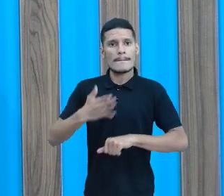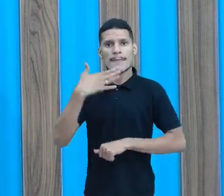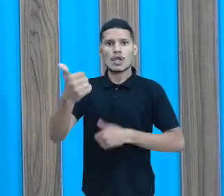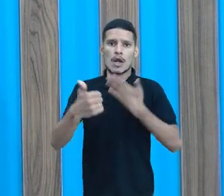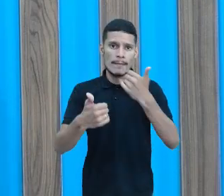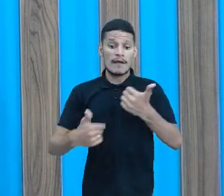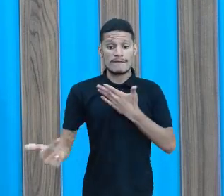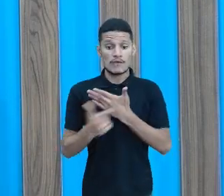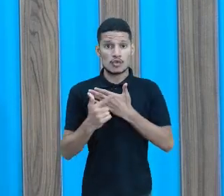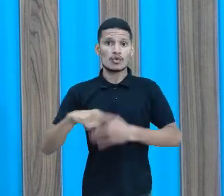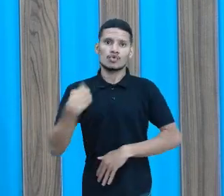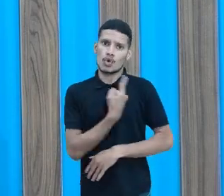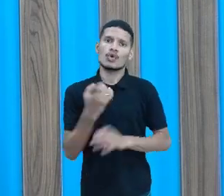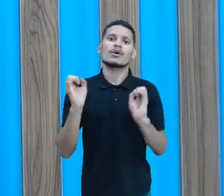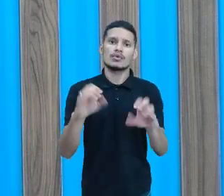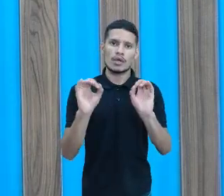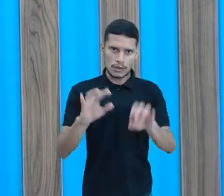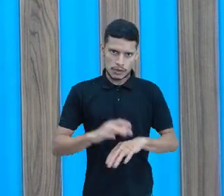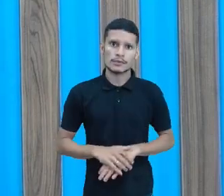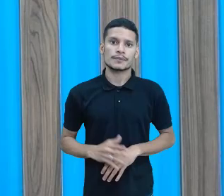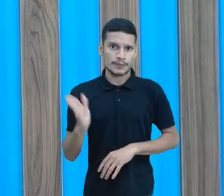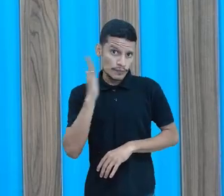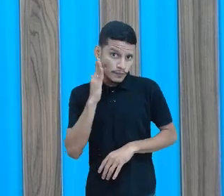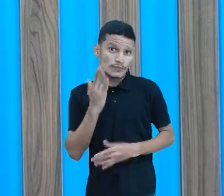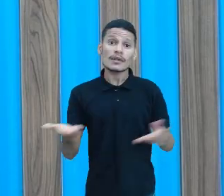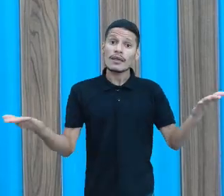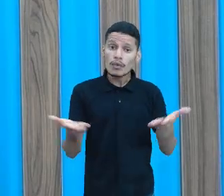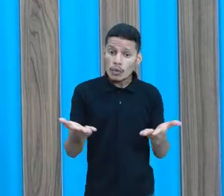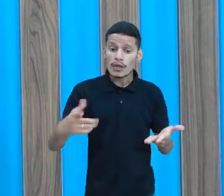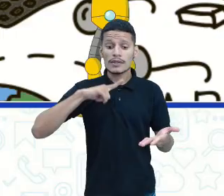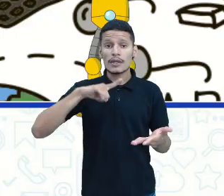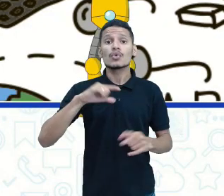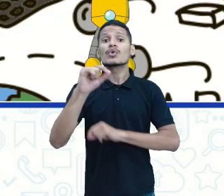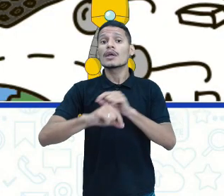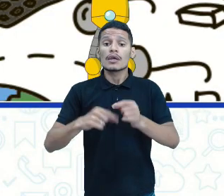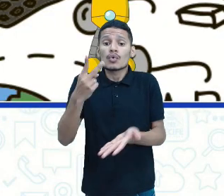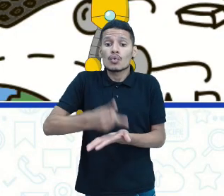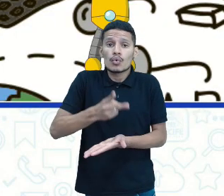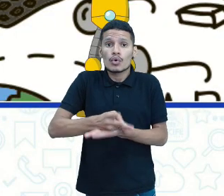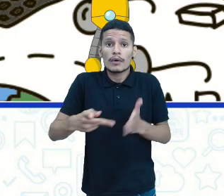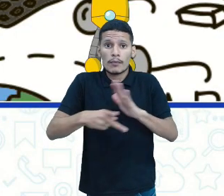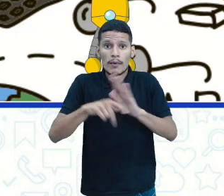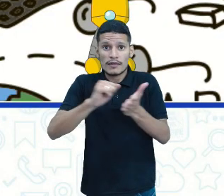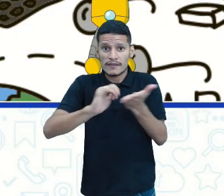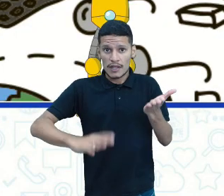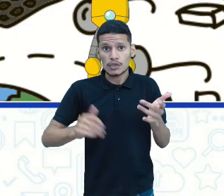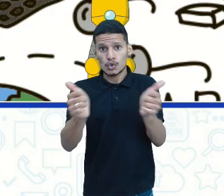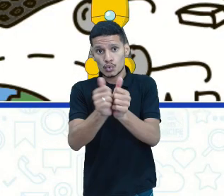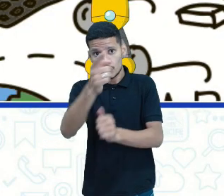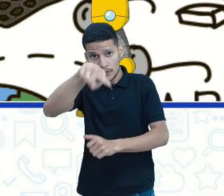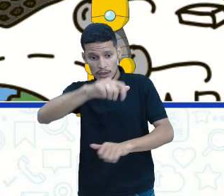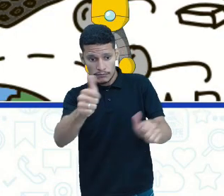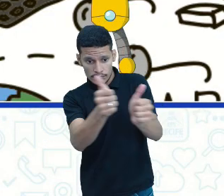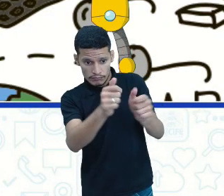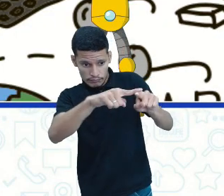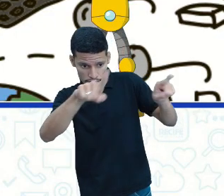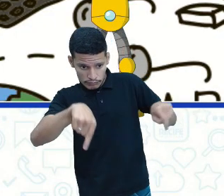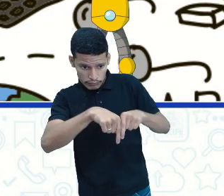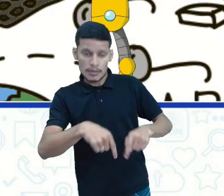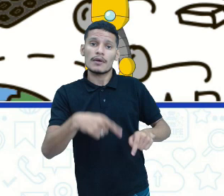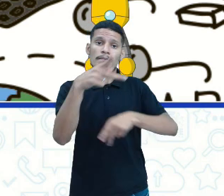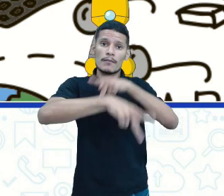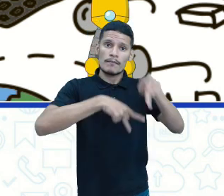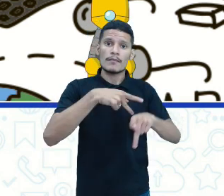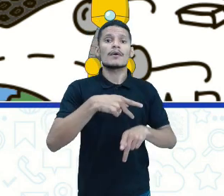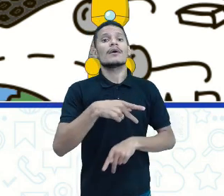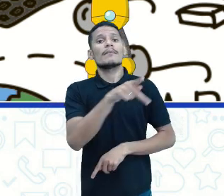papel nosso da educação. E aí, gente, eu vou deixar aqui para vocês, como continuidade dessa atividade, junto com seus professores e professoras, vamos debater aí junto